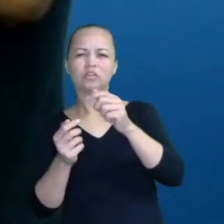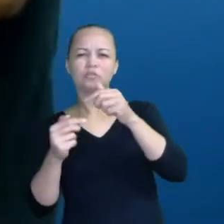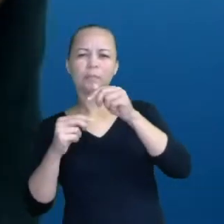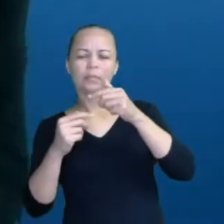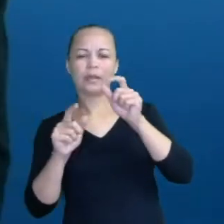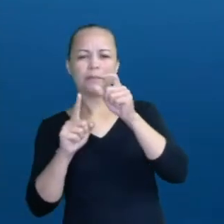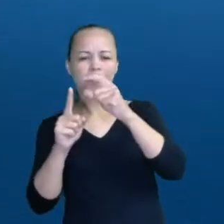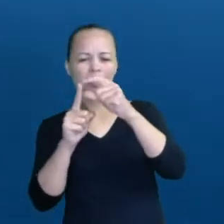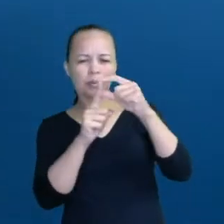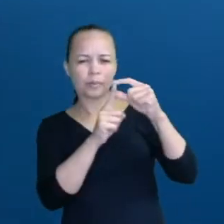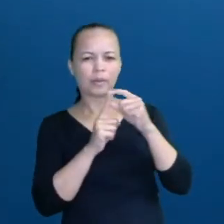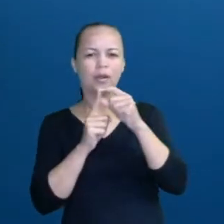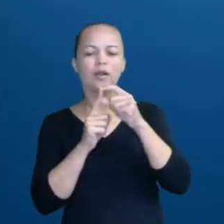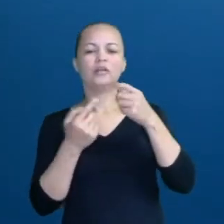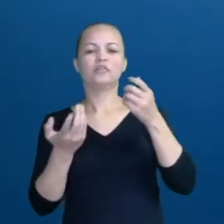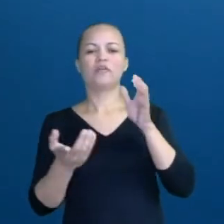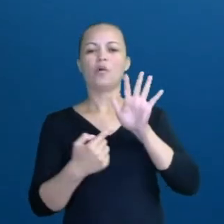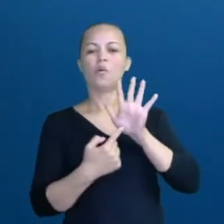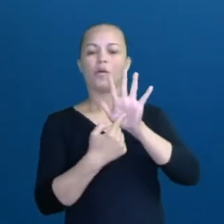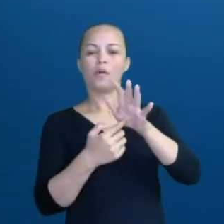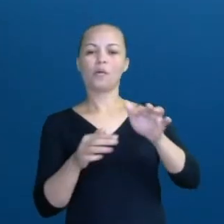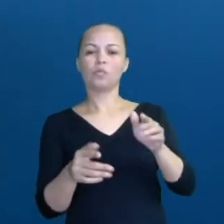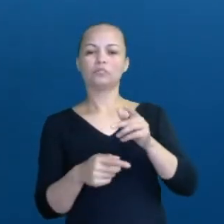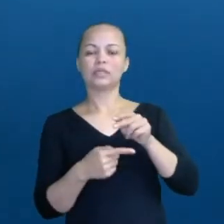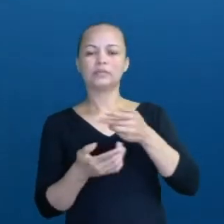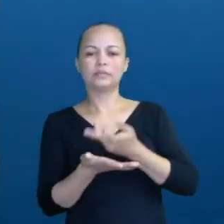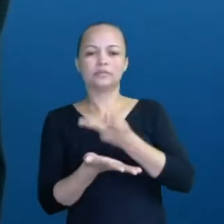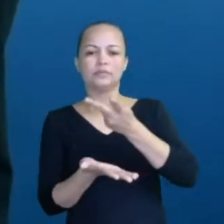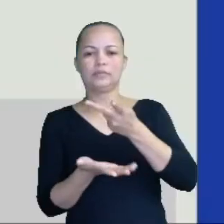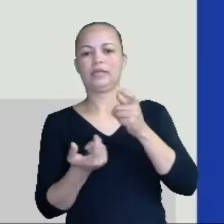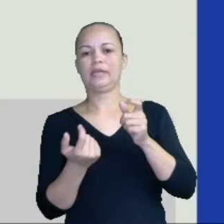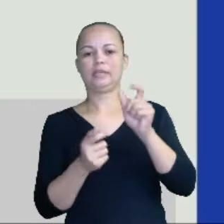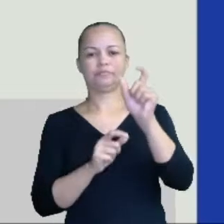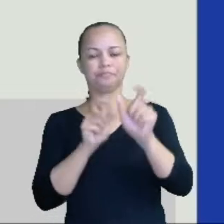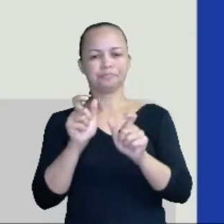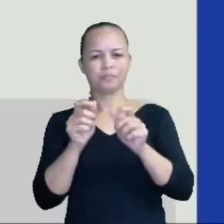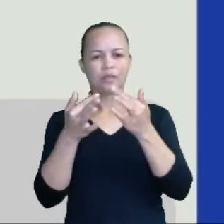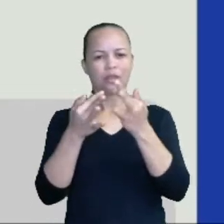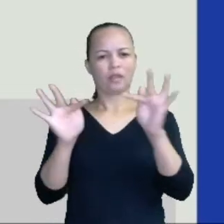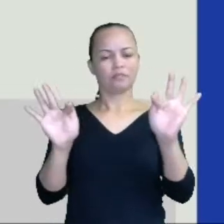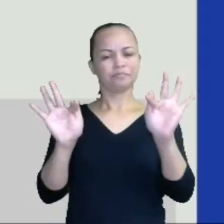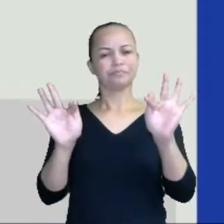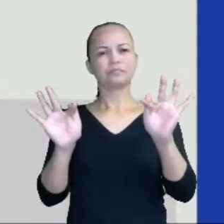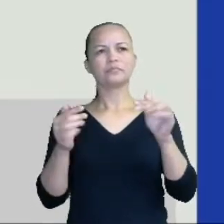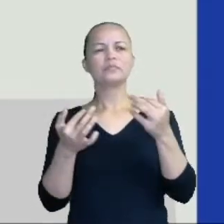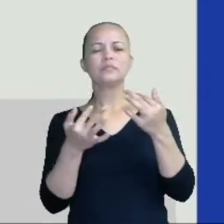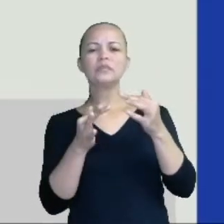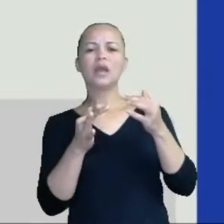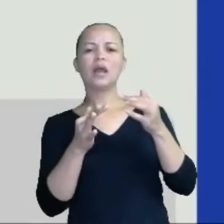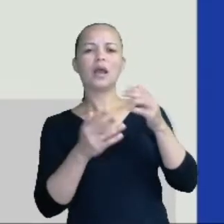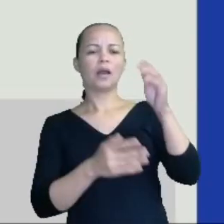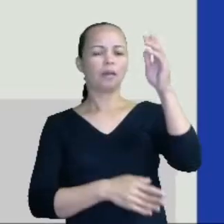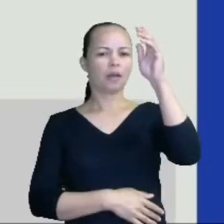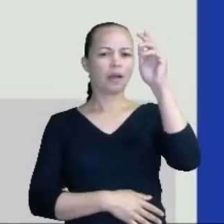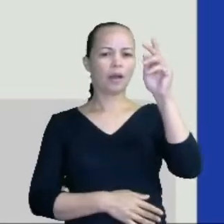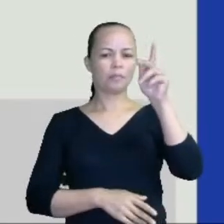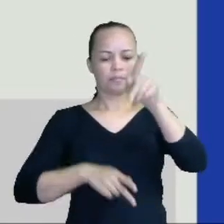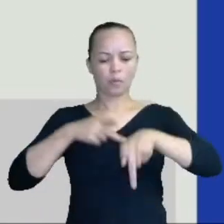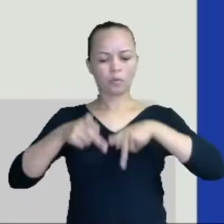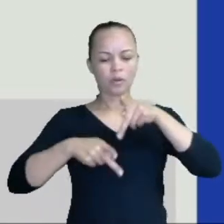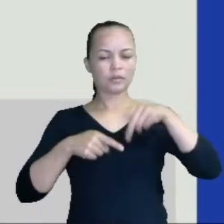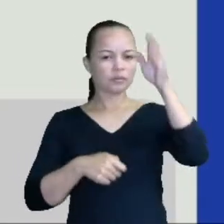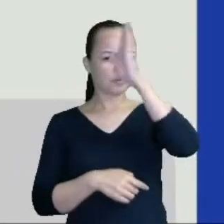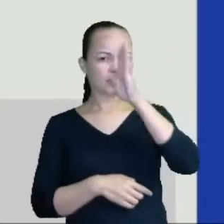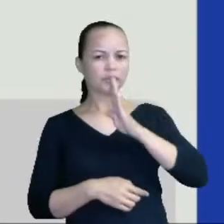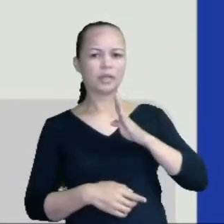função de sujeito. É o que acontece nessa segunda frase. A população brasileira necessita de empregos. Para eu encontrar o sujeito